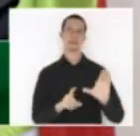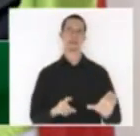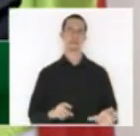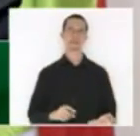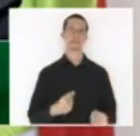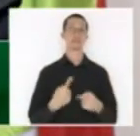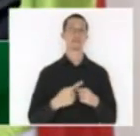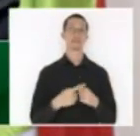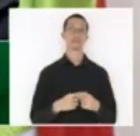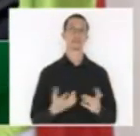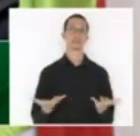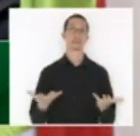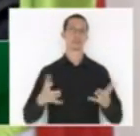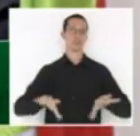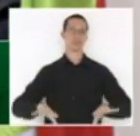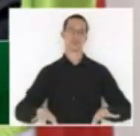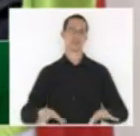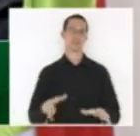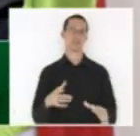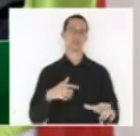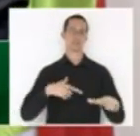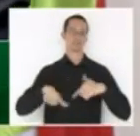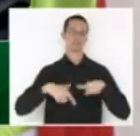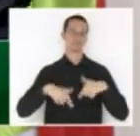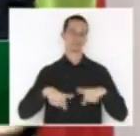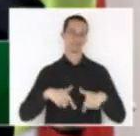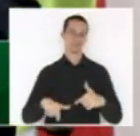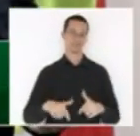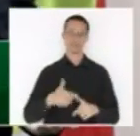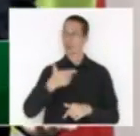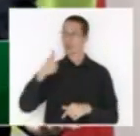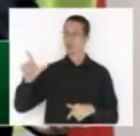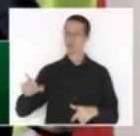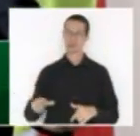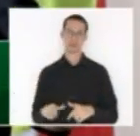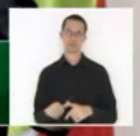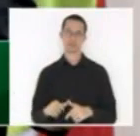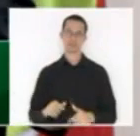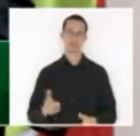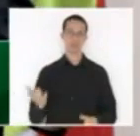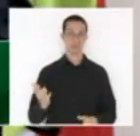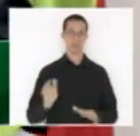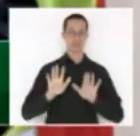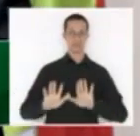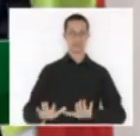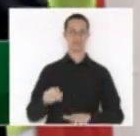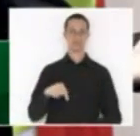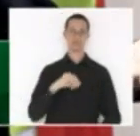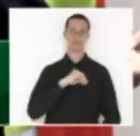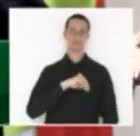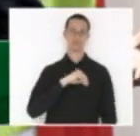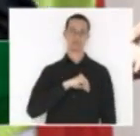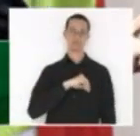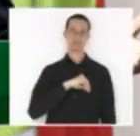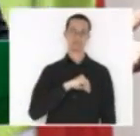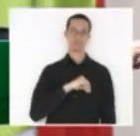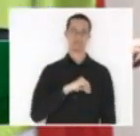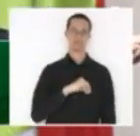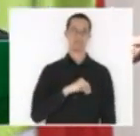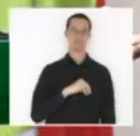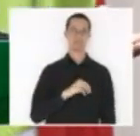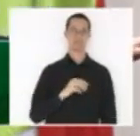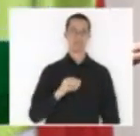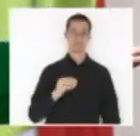para a atividade fim, né? E daí querem ficar lá. Daí é, quem está lá quer